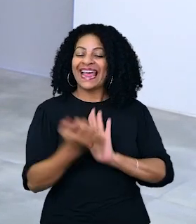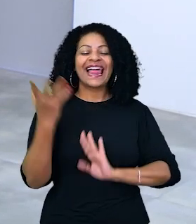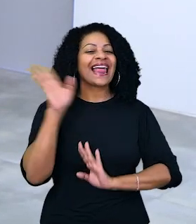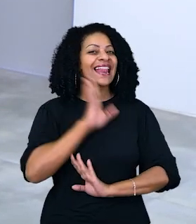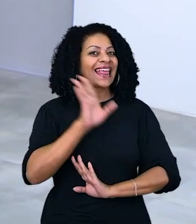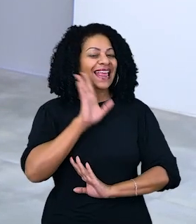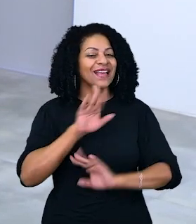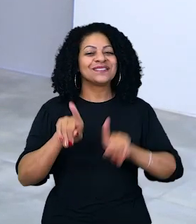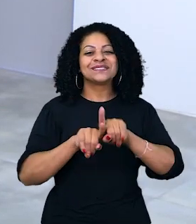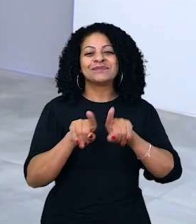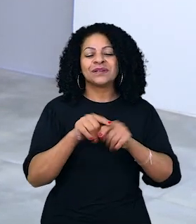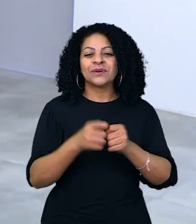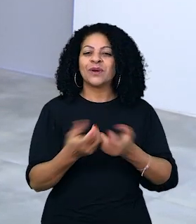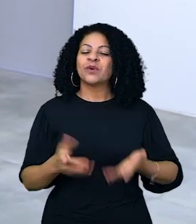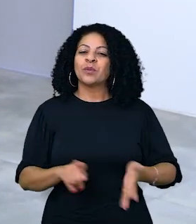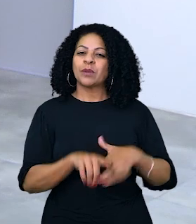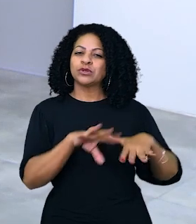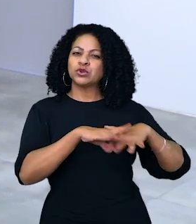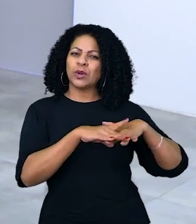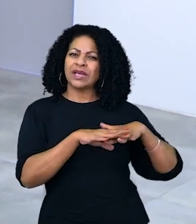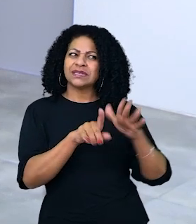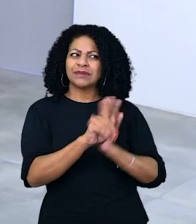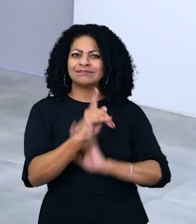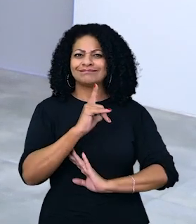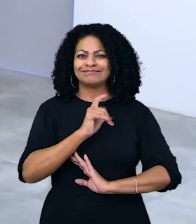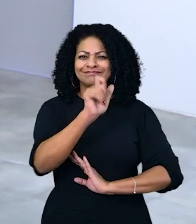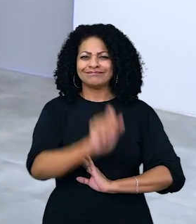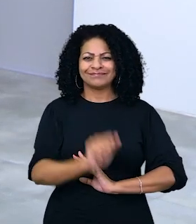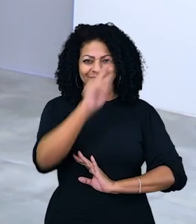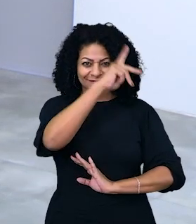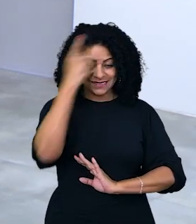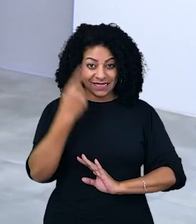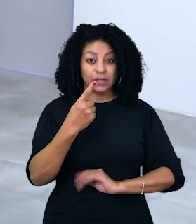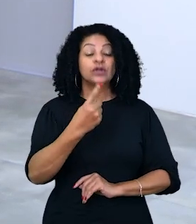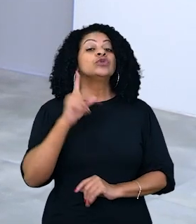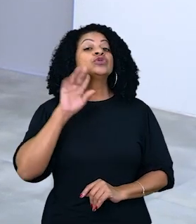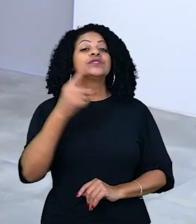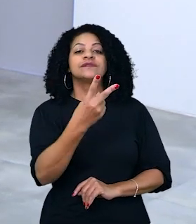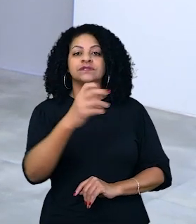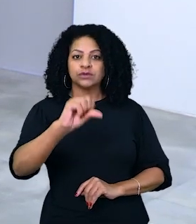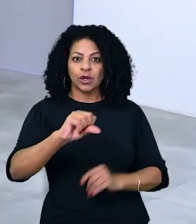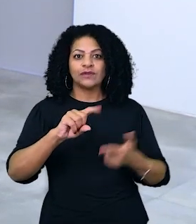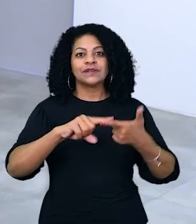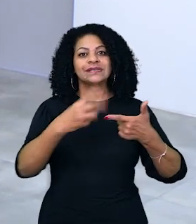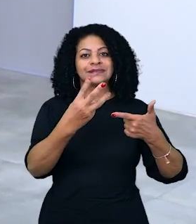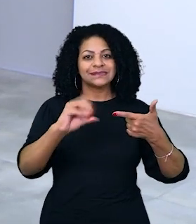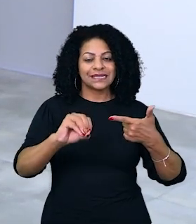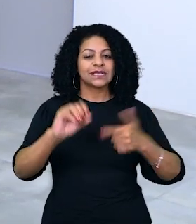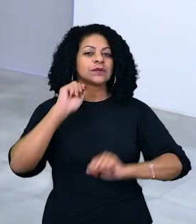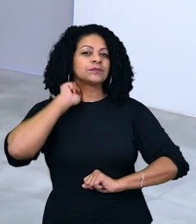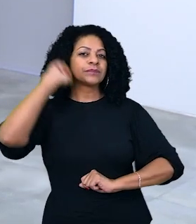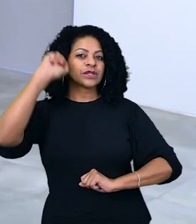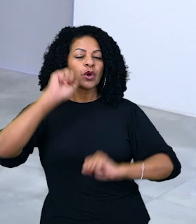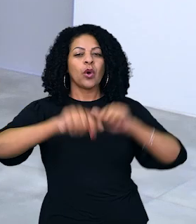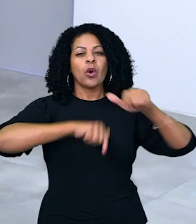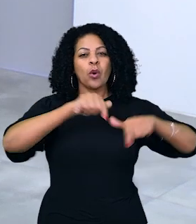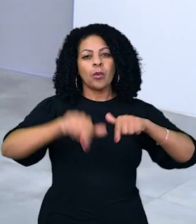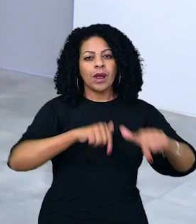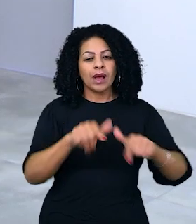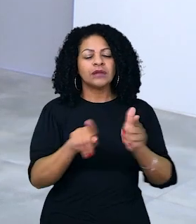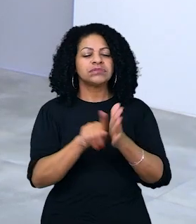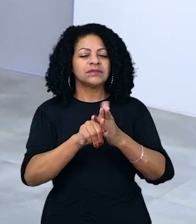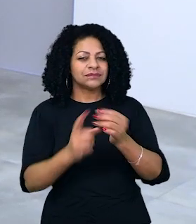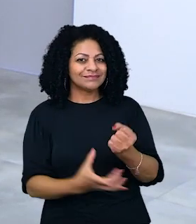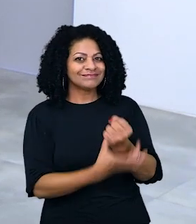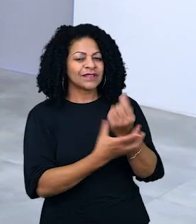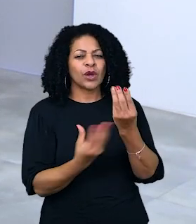vítimas de acidentes e de doenças ocupacionais. Nos dias 29 e 30 de abril, o programa Trabalho Seguro vai realizar um seminário